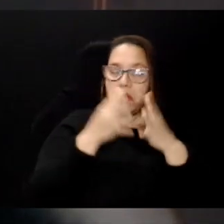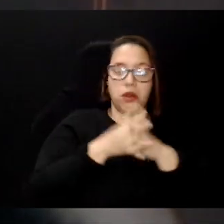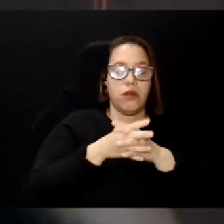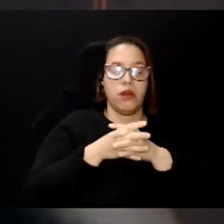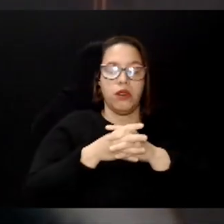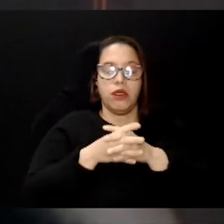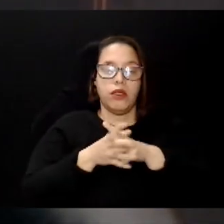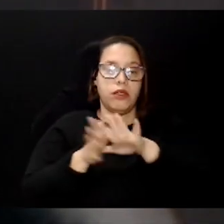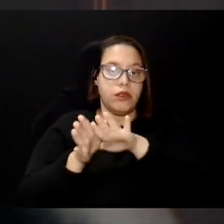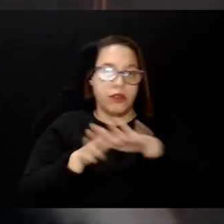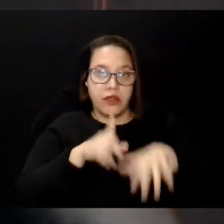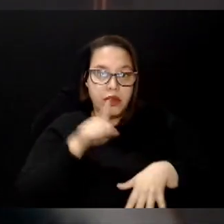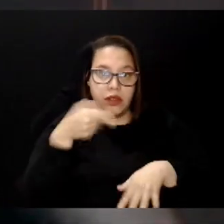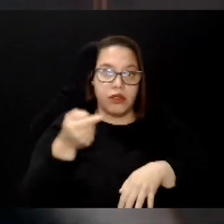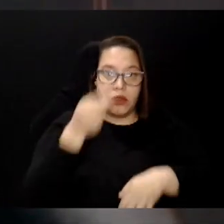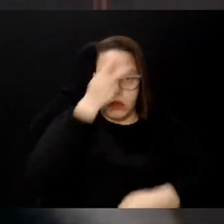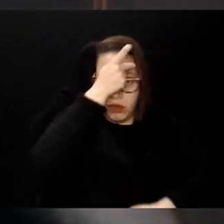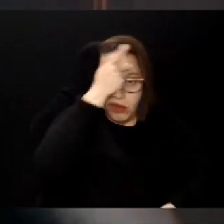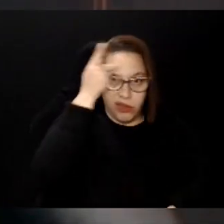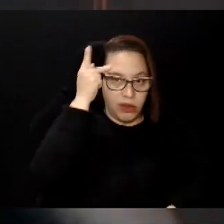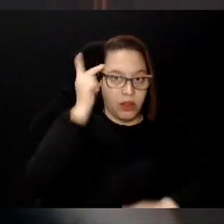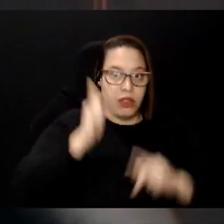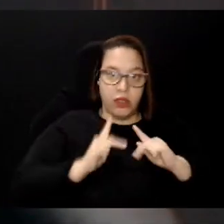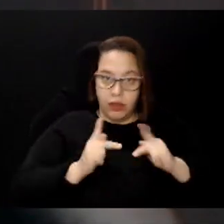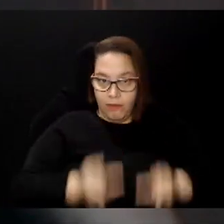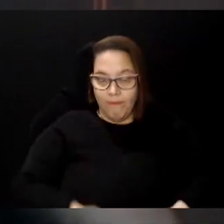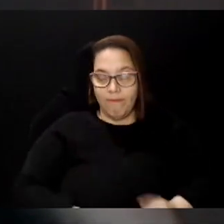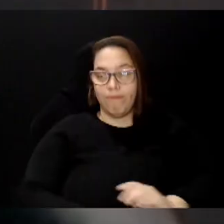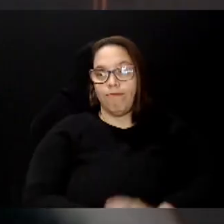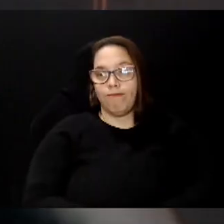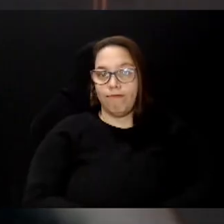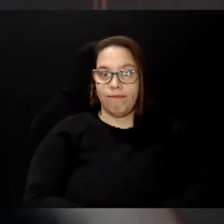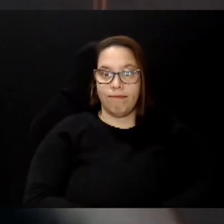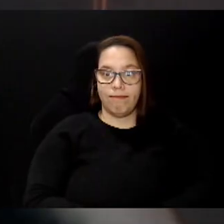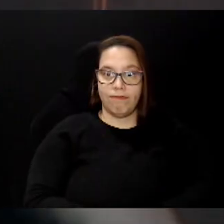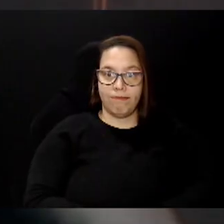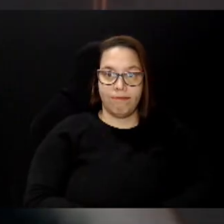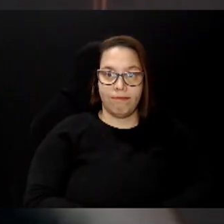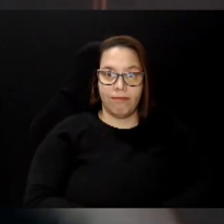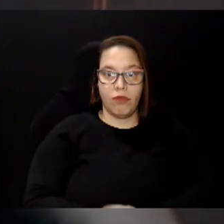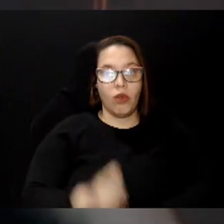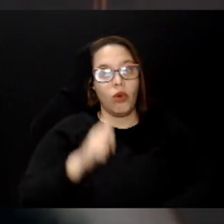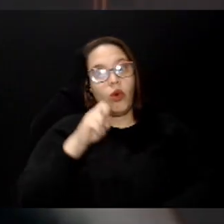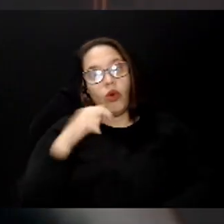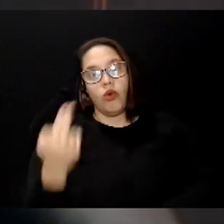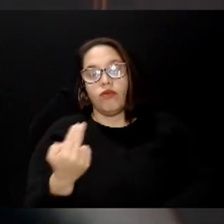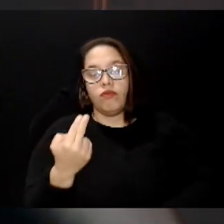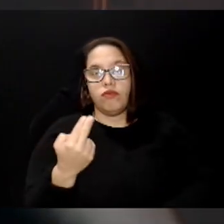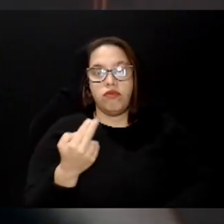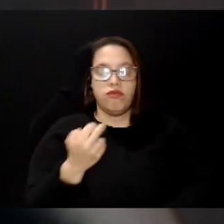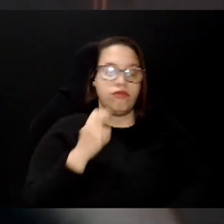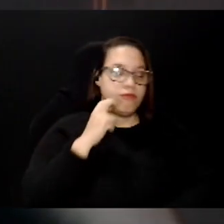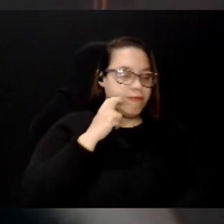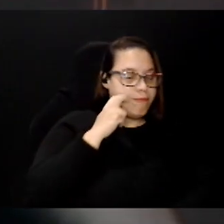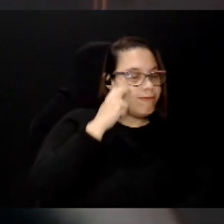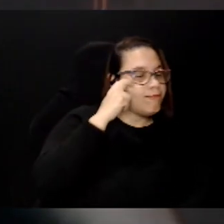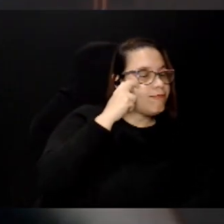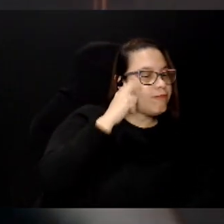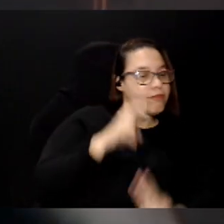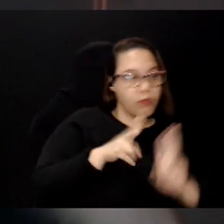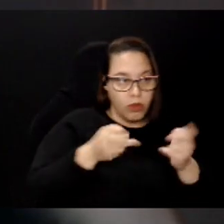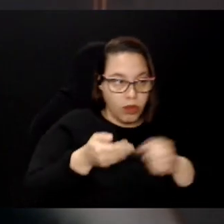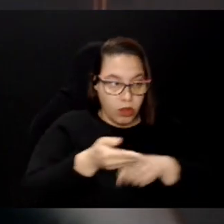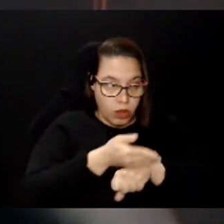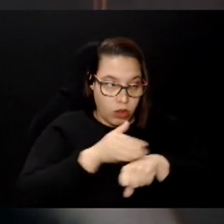outra pessoa humana porque ou está muito constrangido em relação àquilo que quer debater